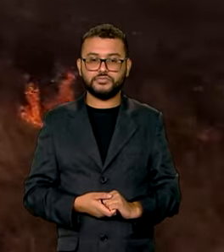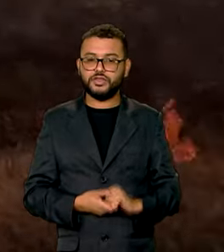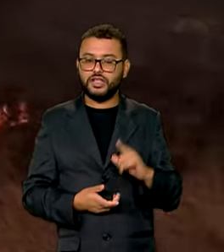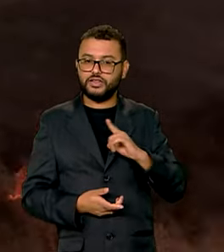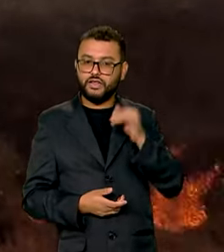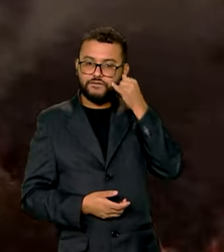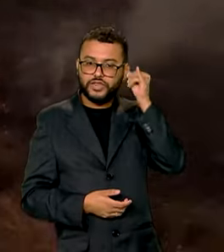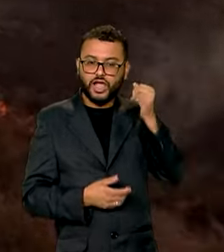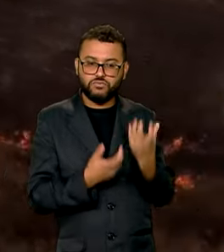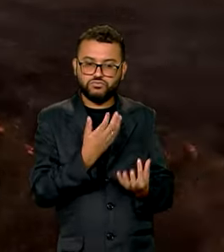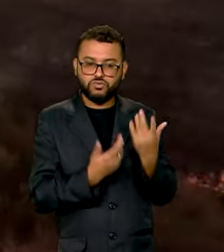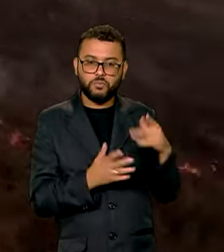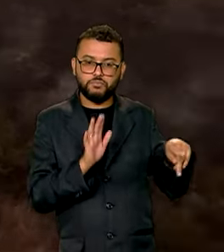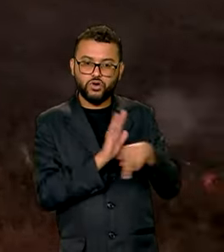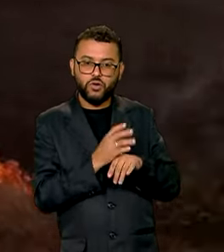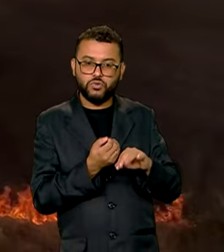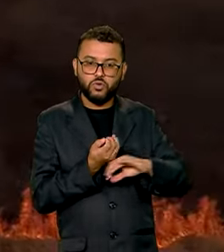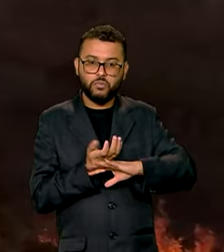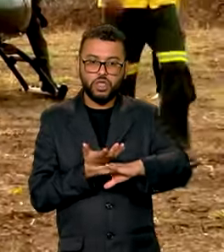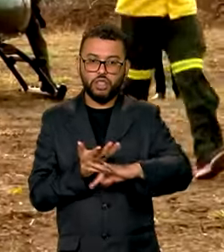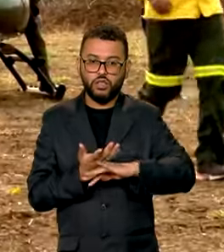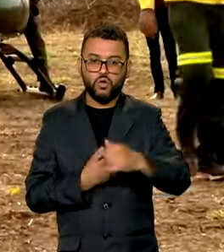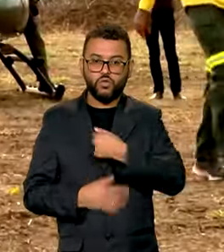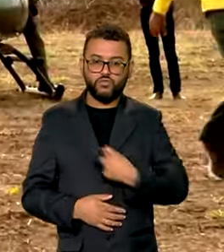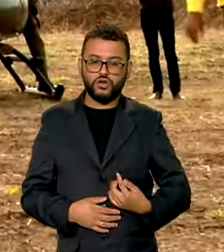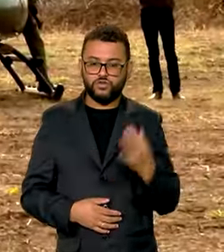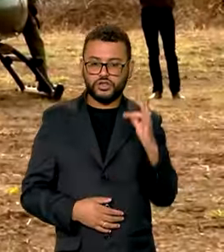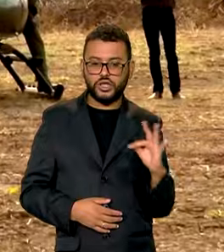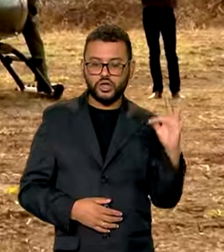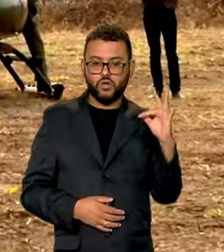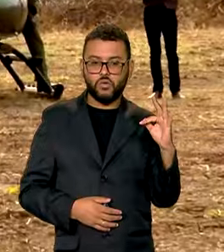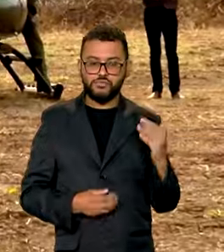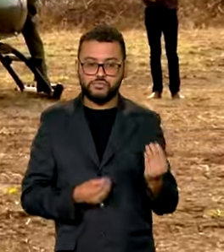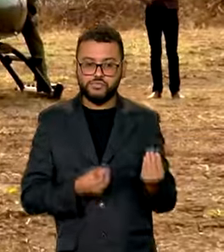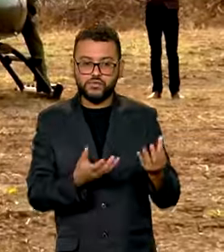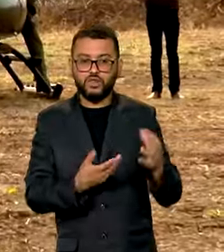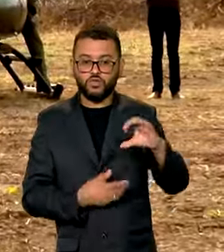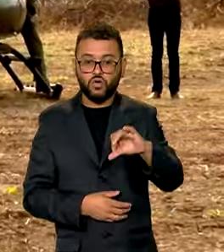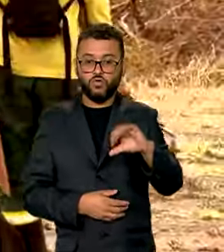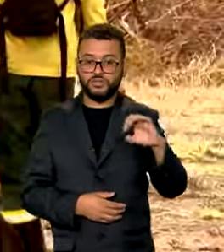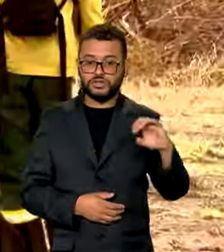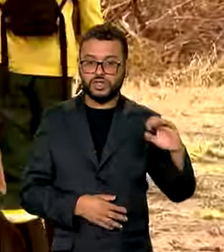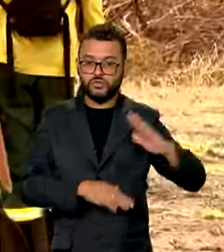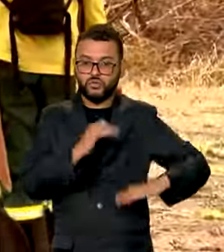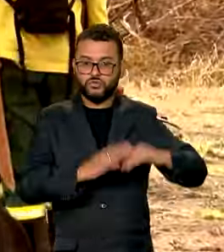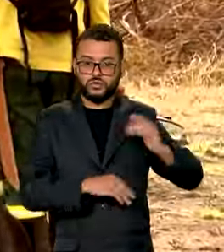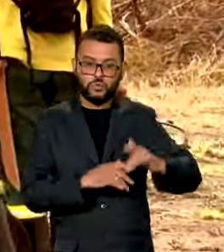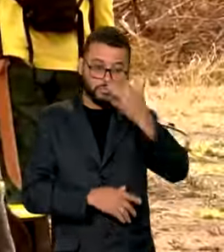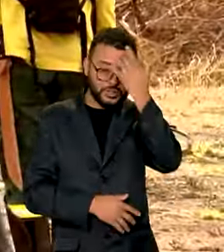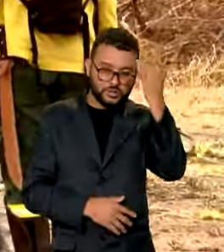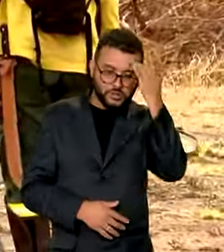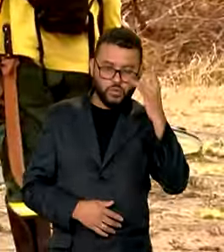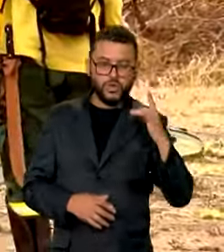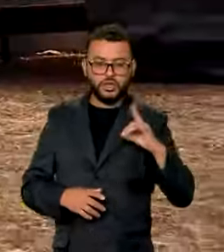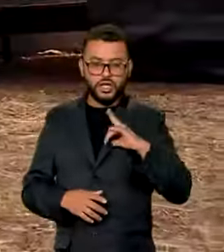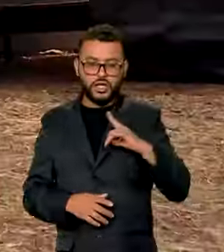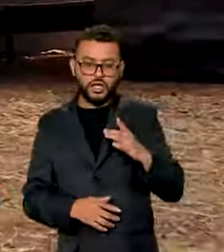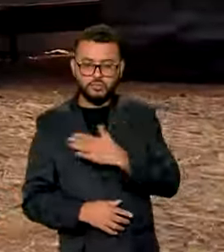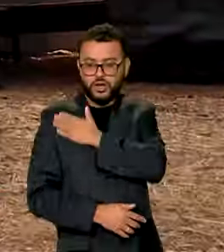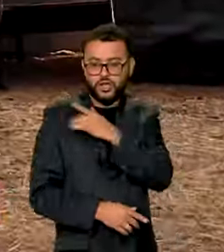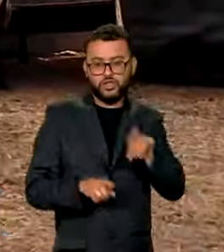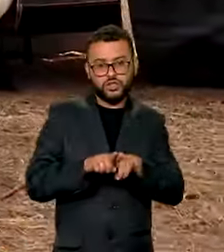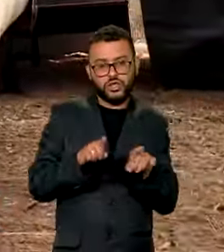para combater o incêndio no Pantanal o governo federal enviou mais de 900 profissionais Forças Armadas e bama